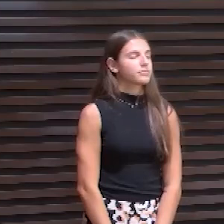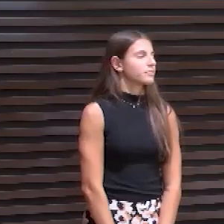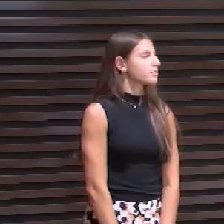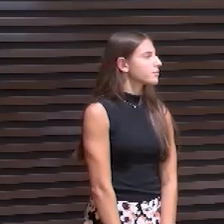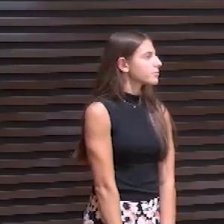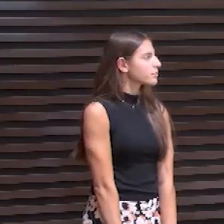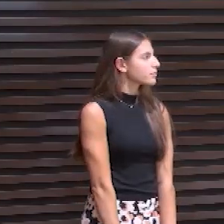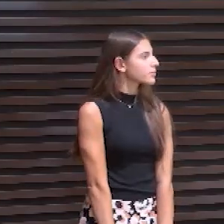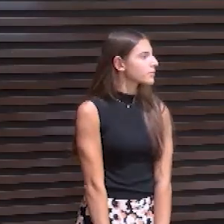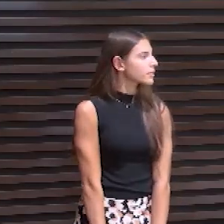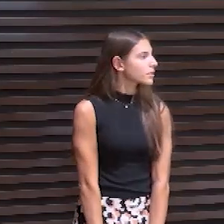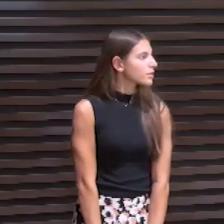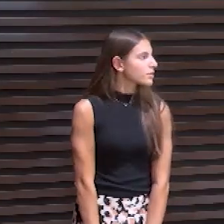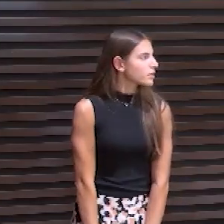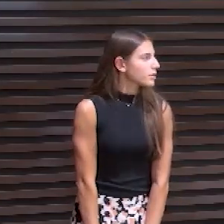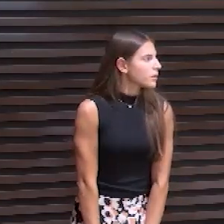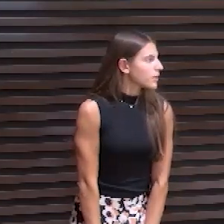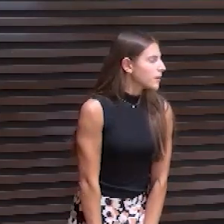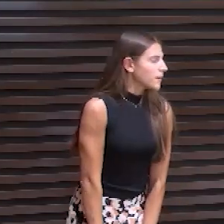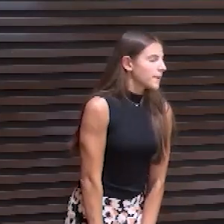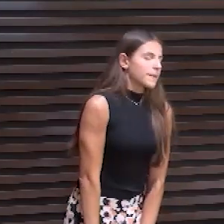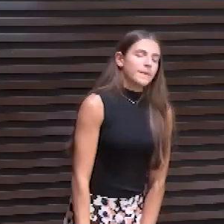Nós sabemos que